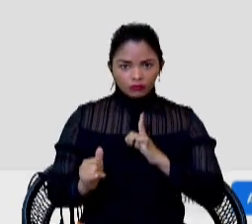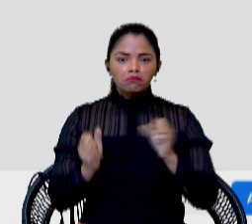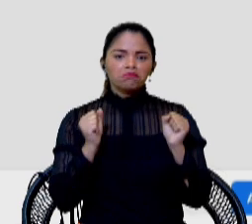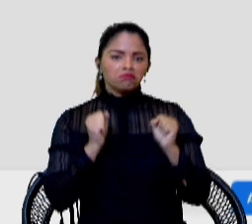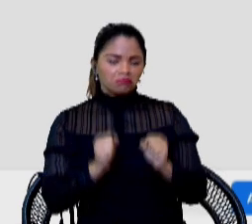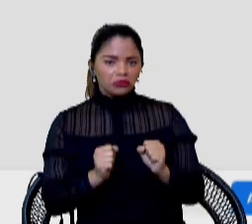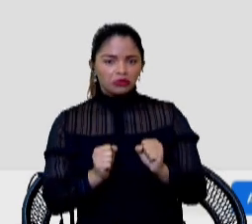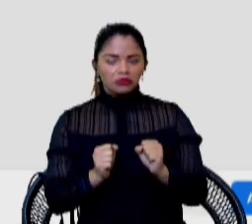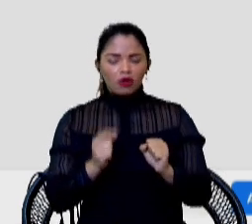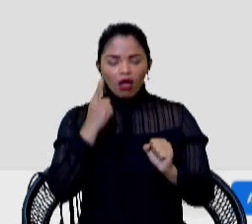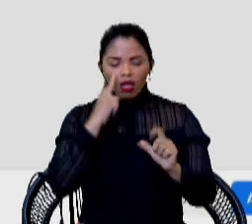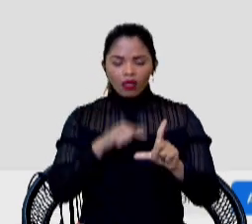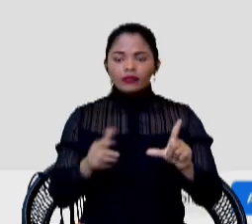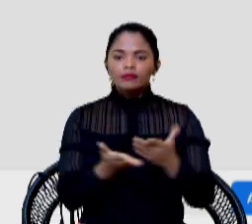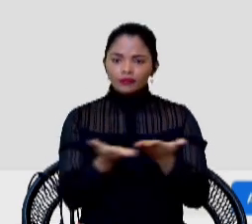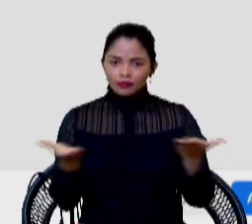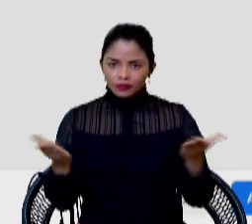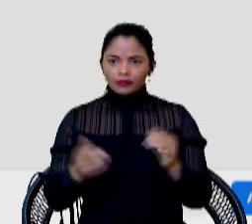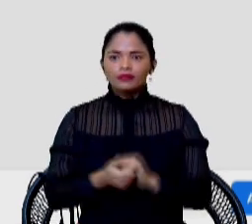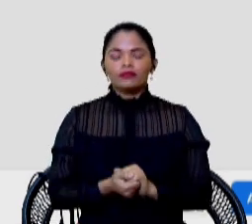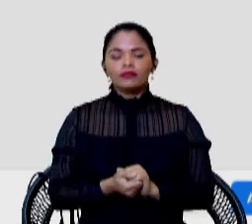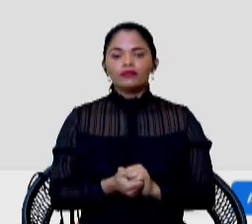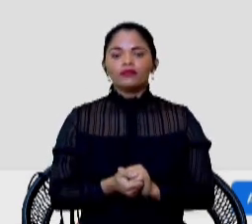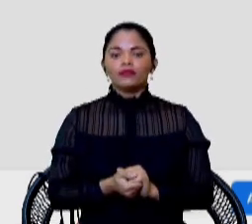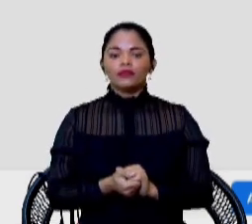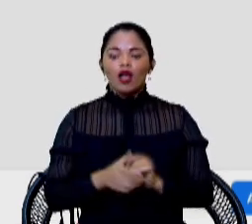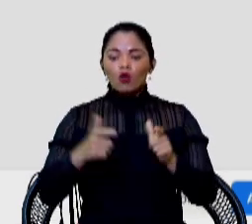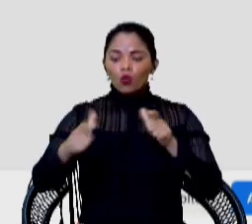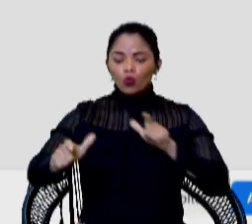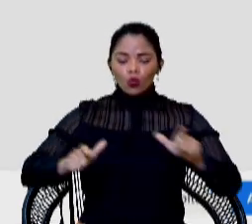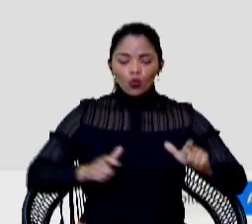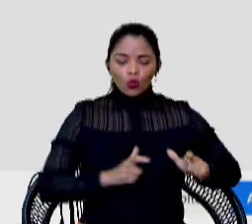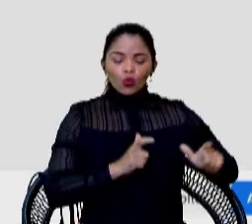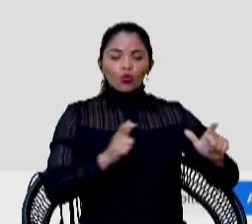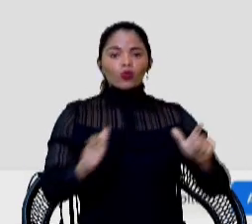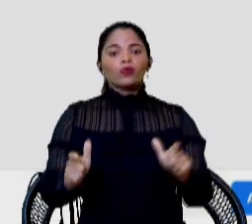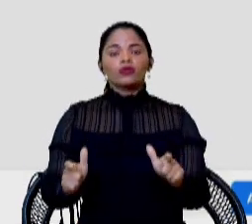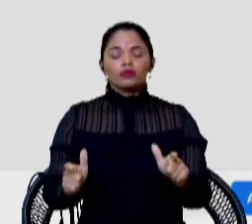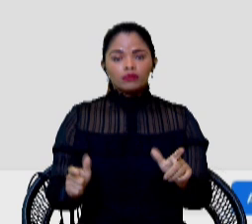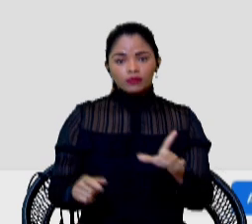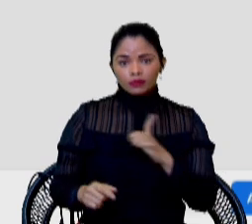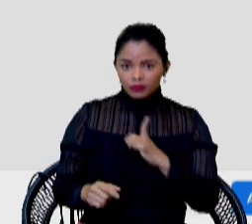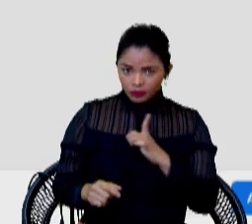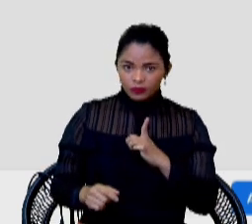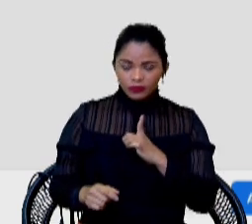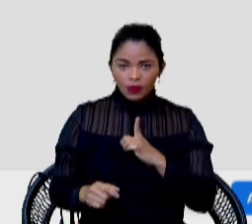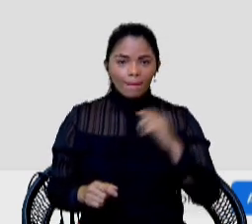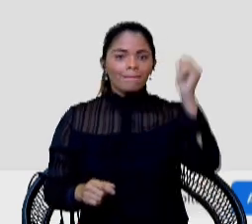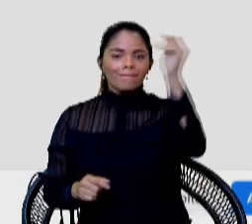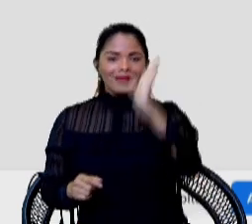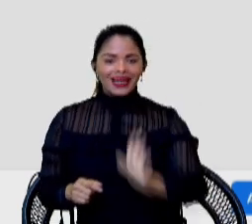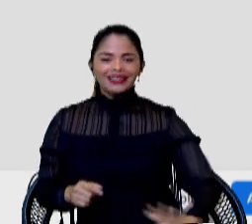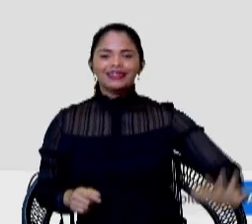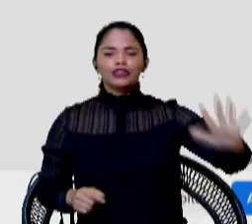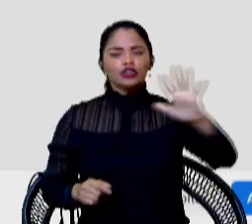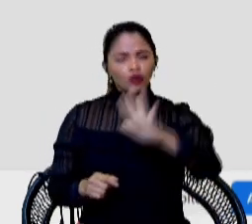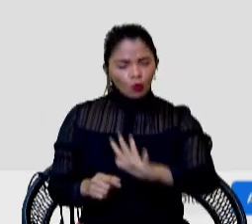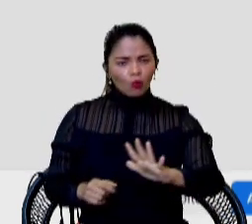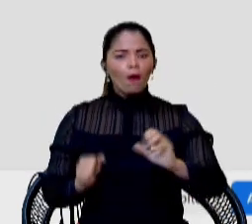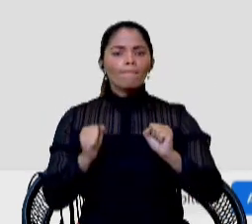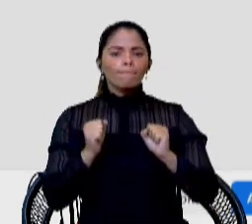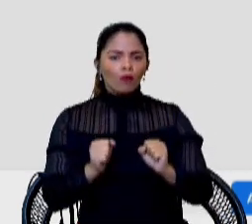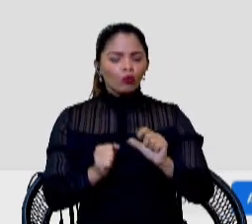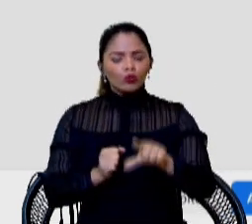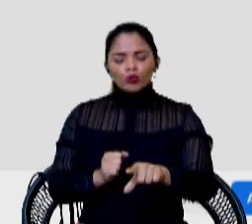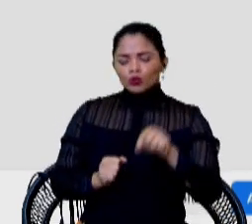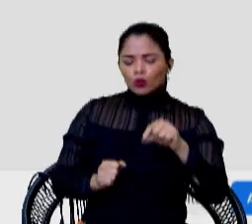podem subir aqui, beleza? Parte de localização, tá? Então, eu tenho o Brasil, mas eu posso definir a